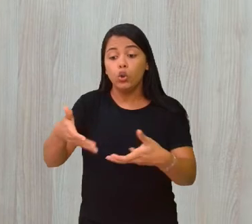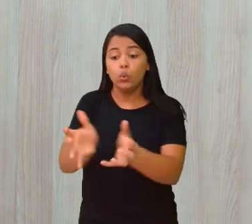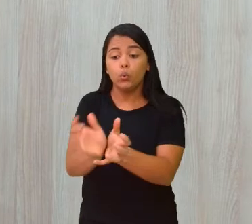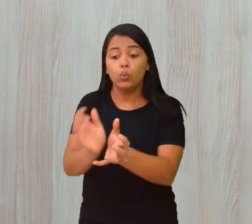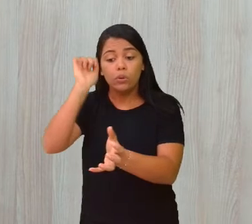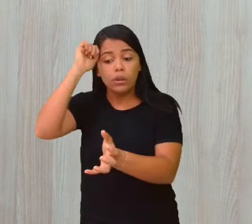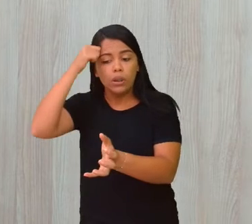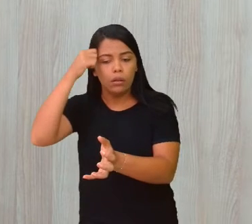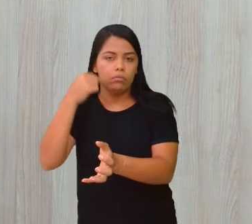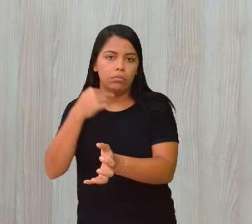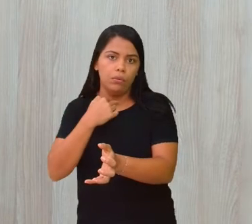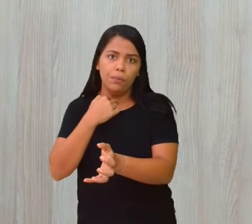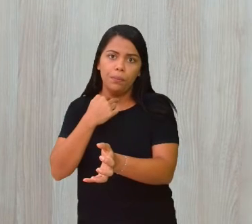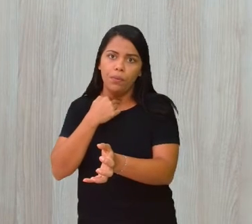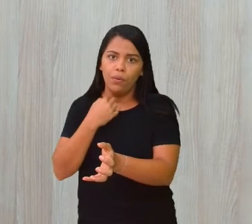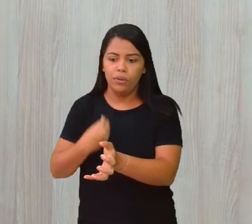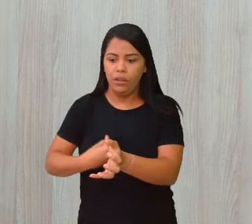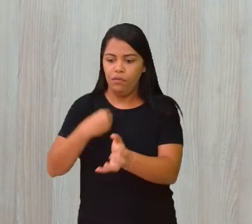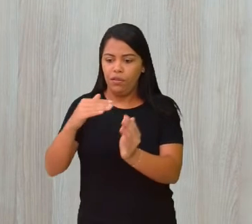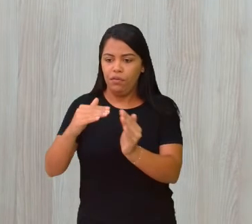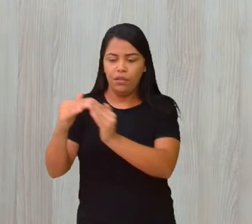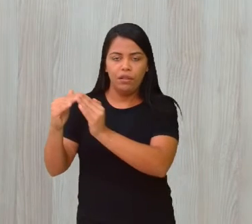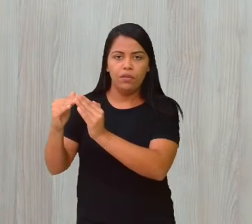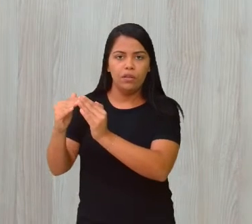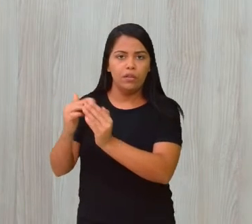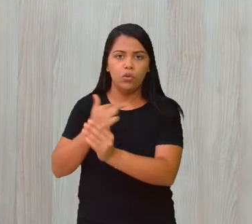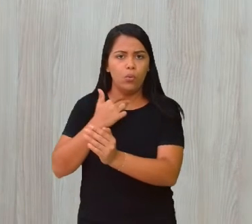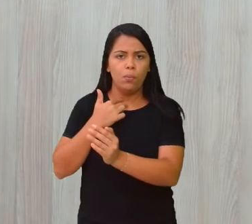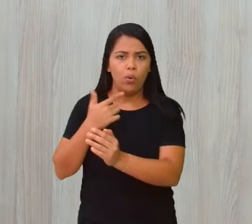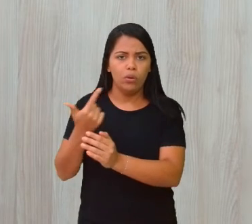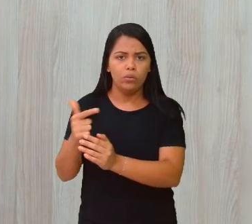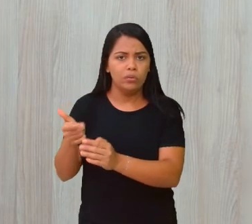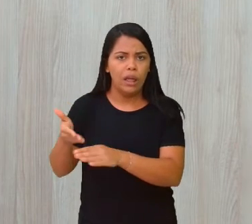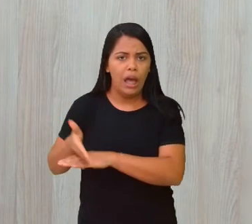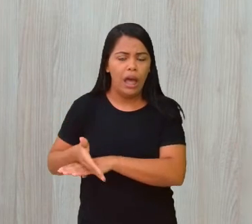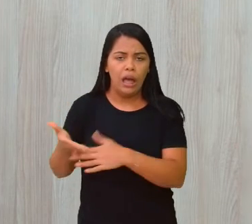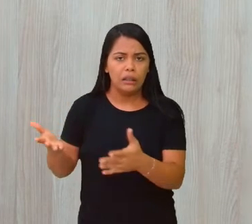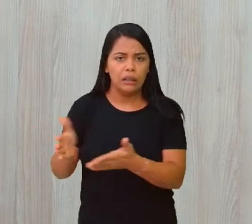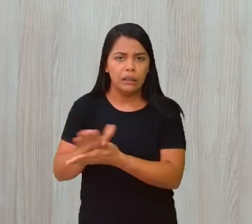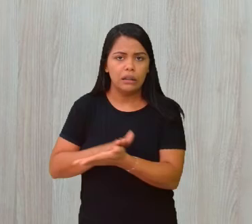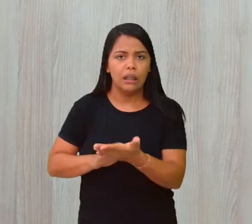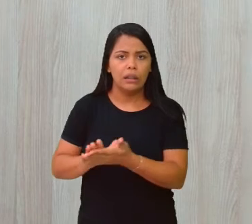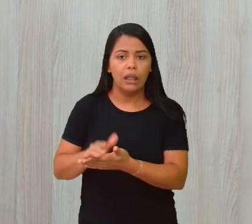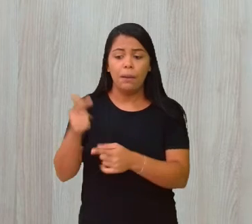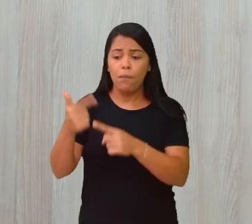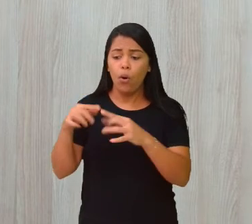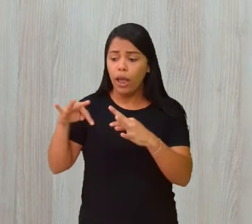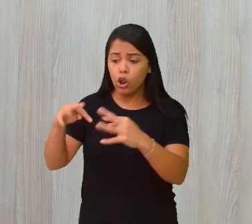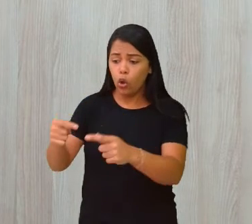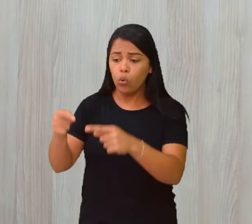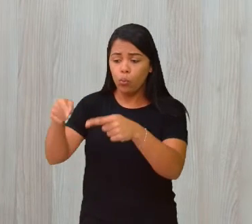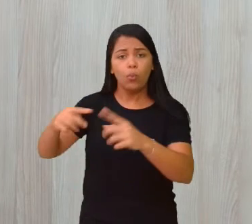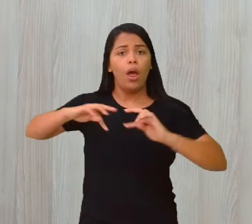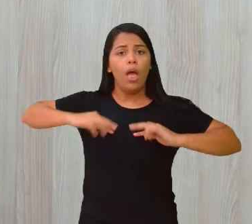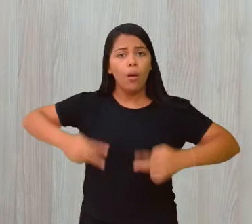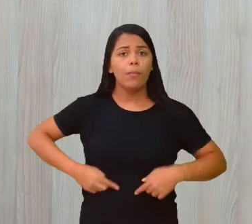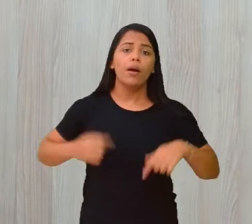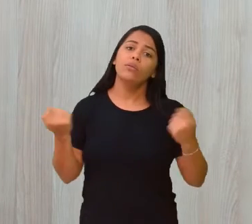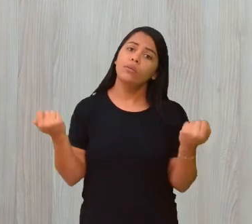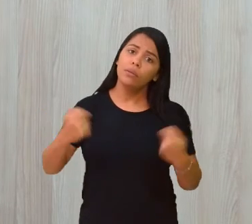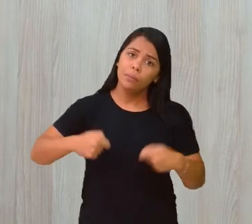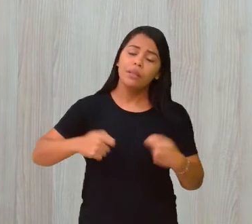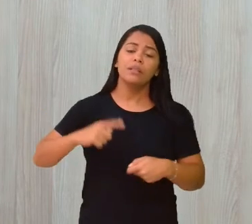não podem ficar sem acesso, porque são seres humanos e para viver dignamente, para viver de uma